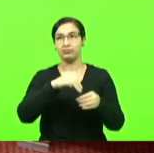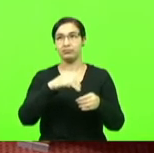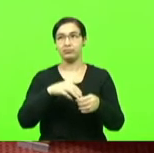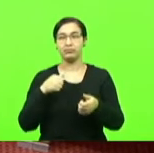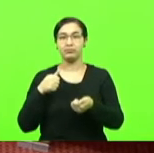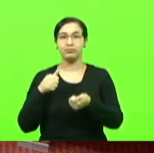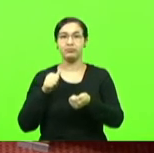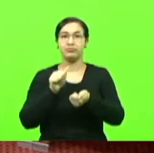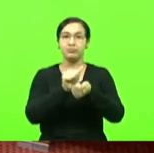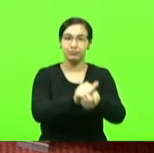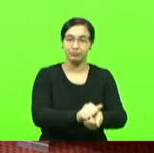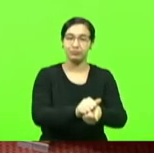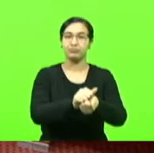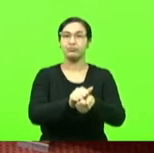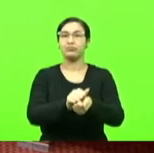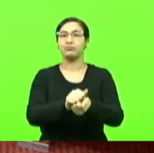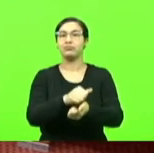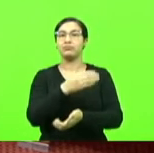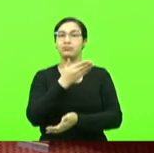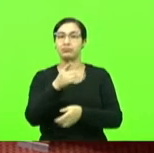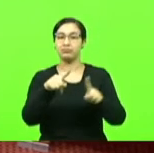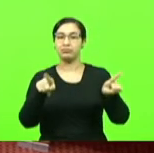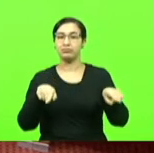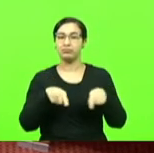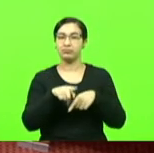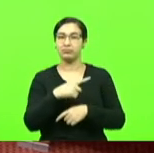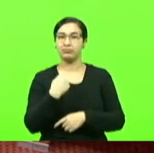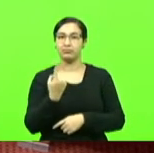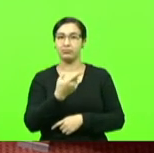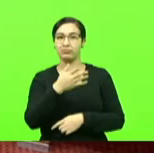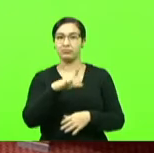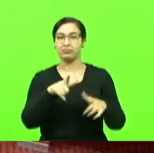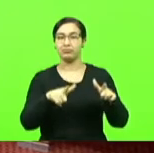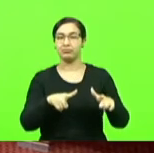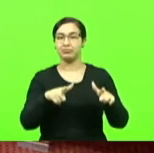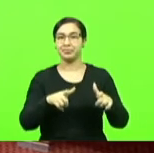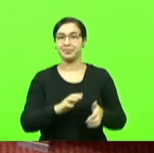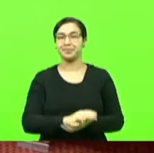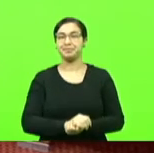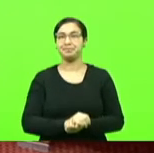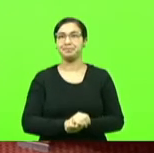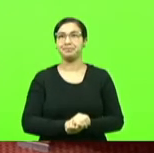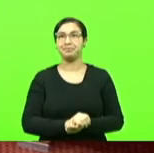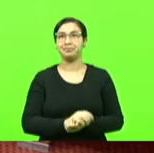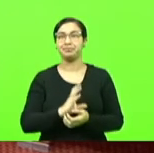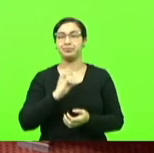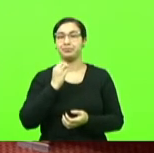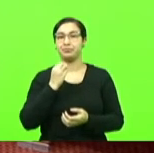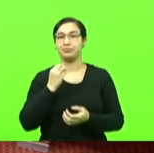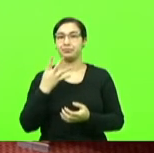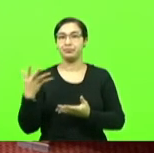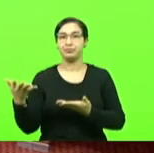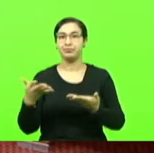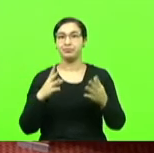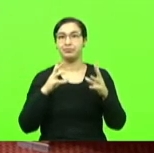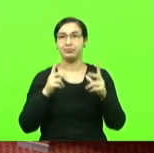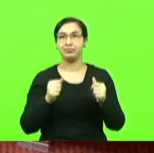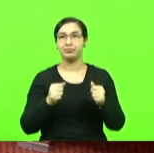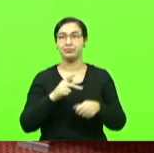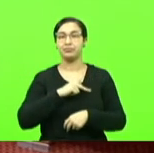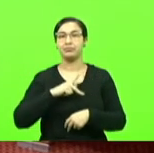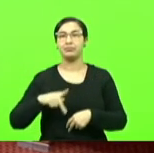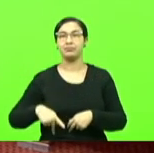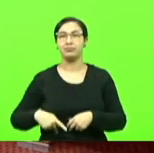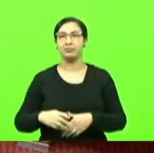ele lá no nosso gabinete. Deixo aqui o nosso registro. Sejam todos bem-vindos. Esta presidência...